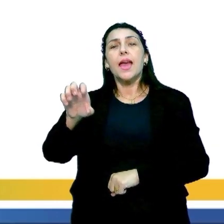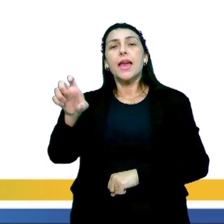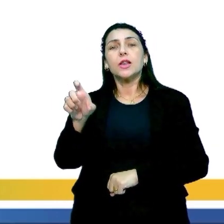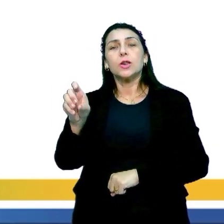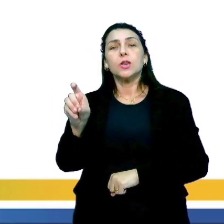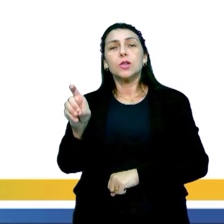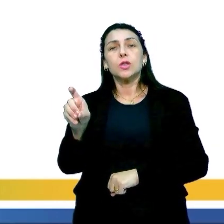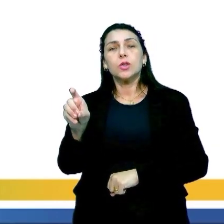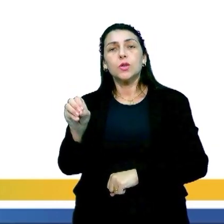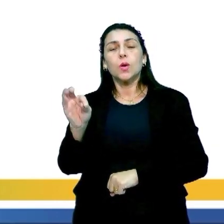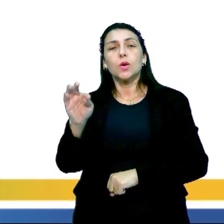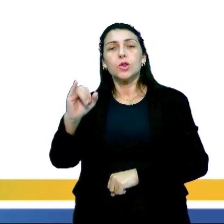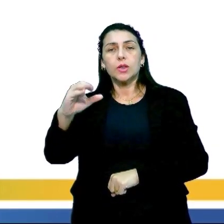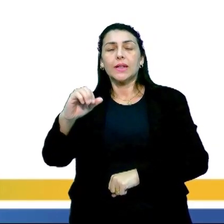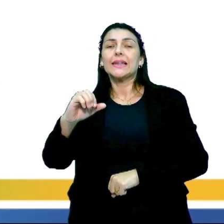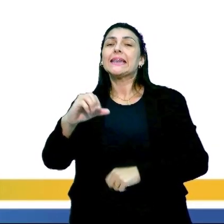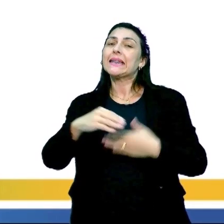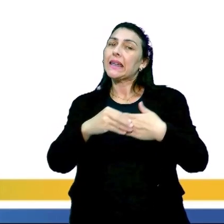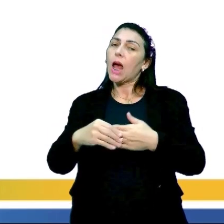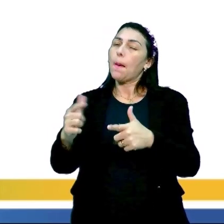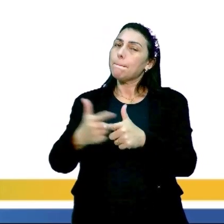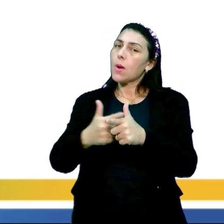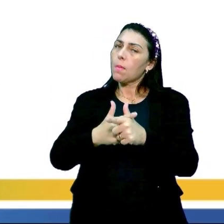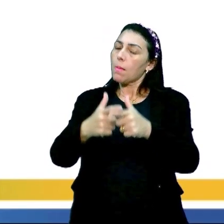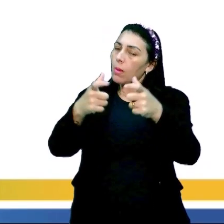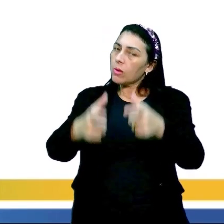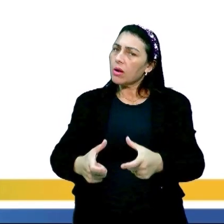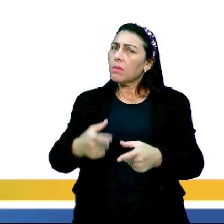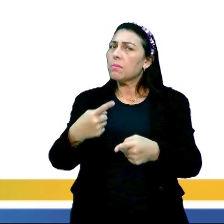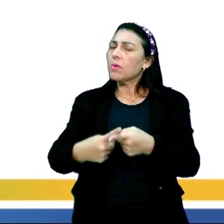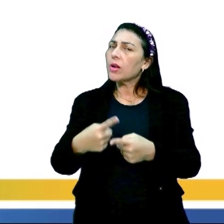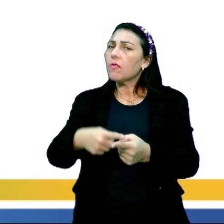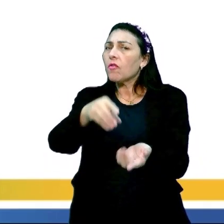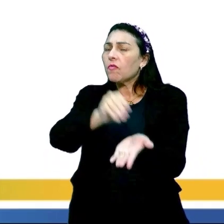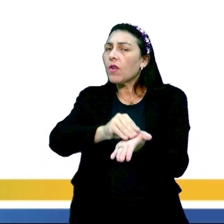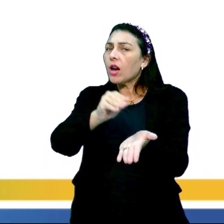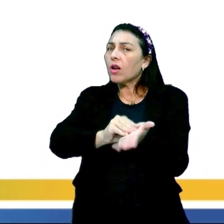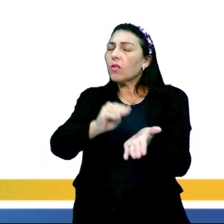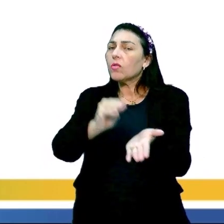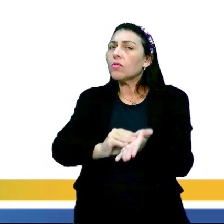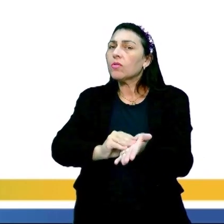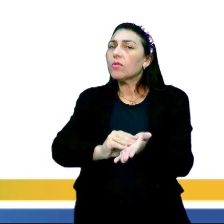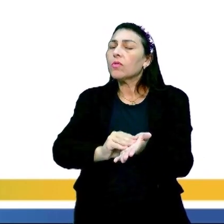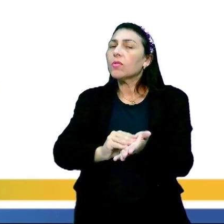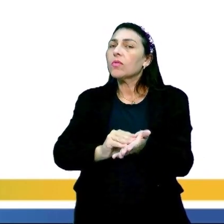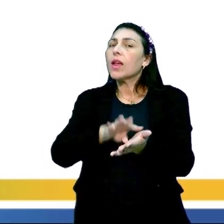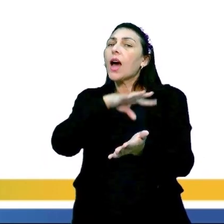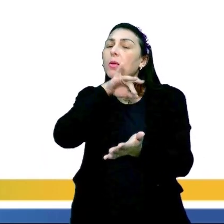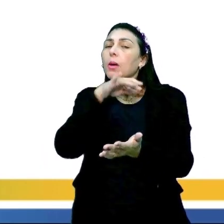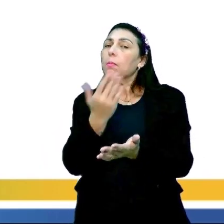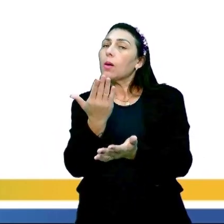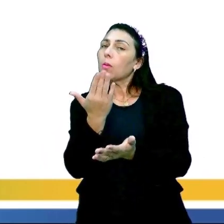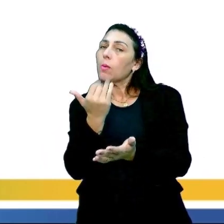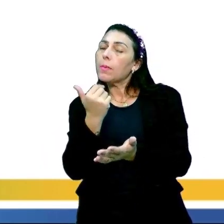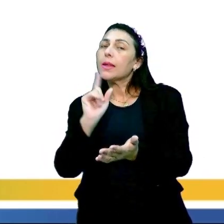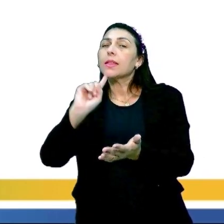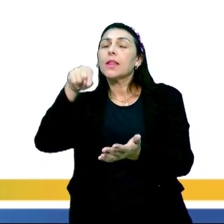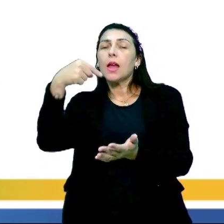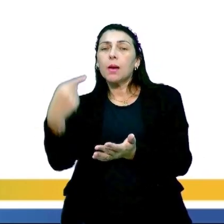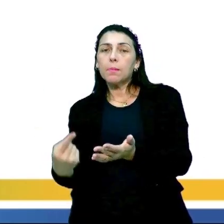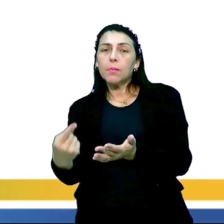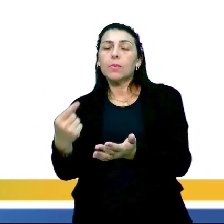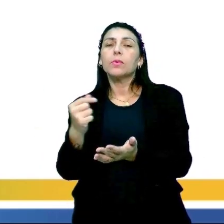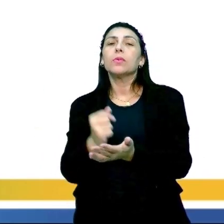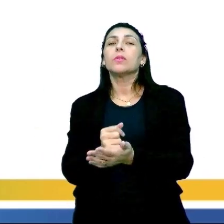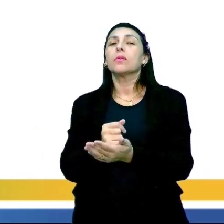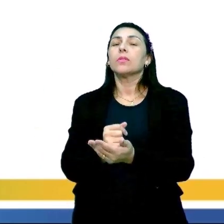trarão problemas ao ambiente, tá? Porque vai faltar predador e essas espécies depois